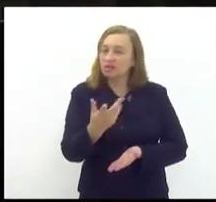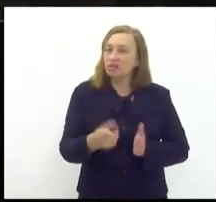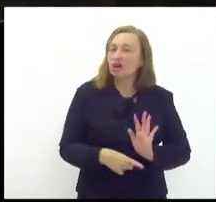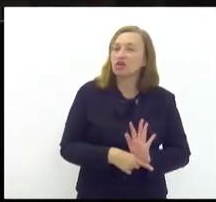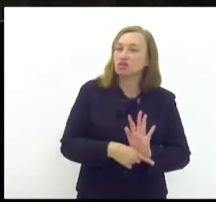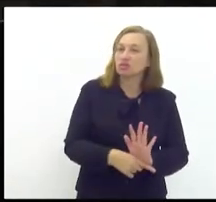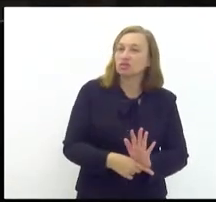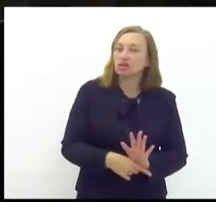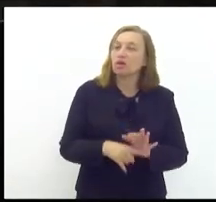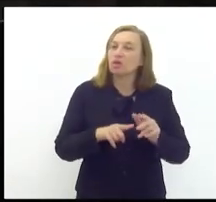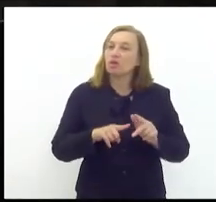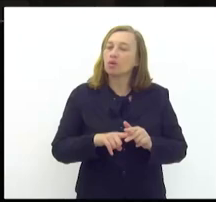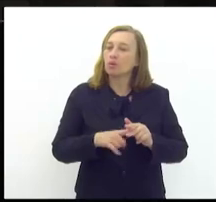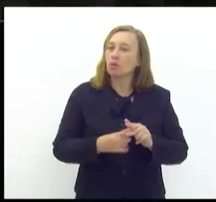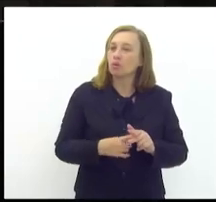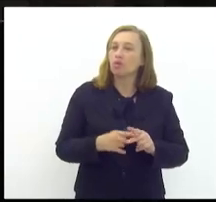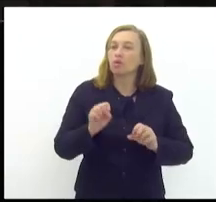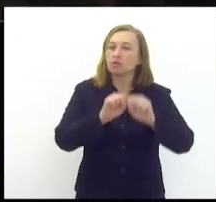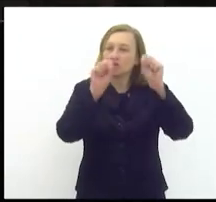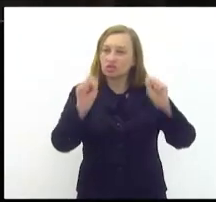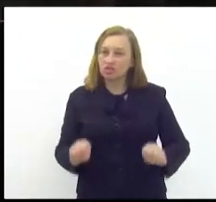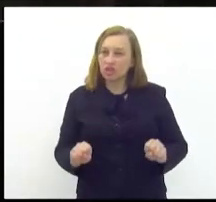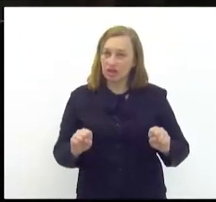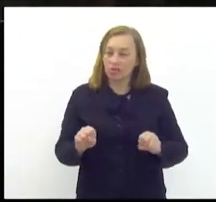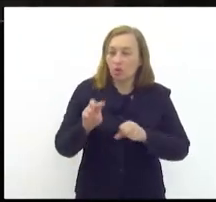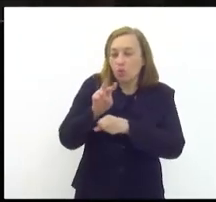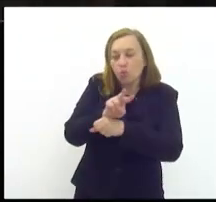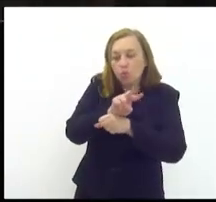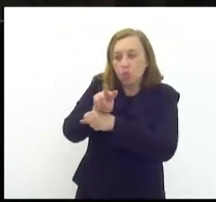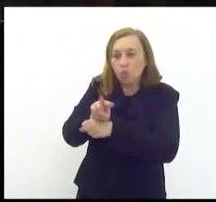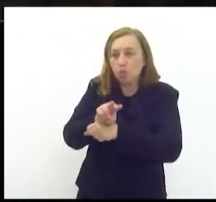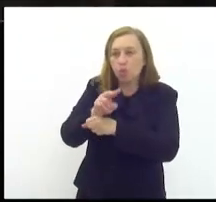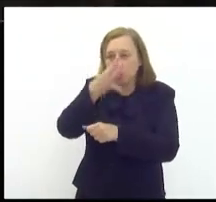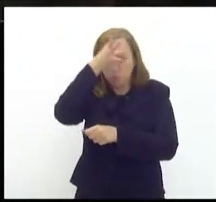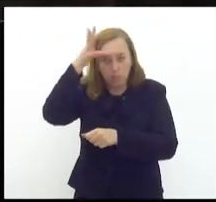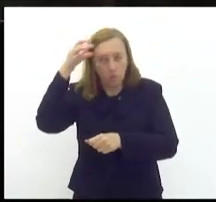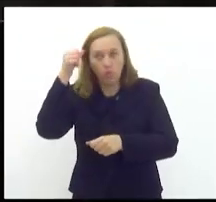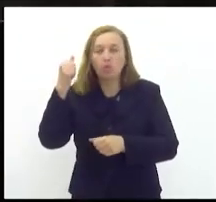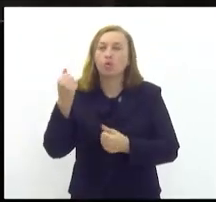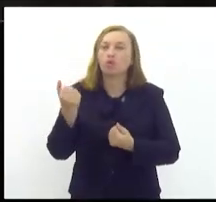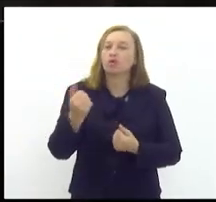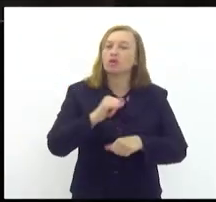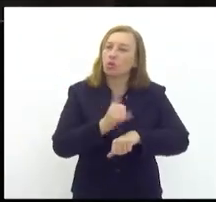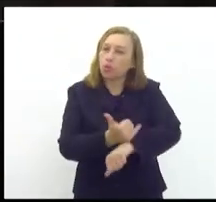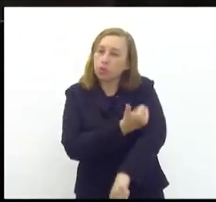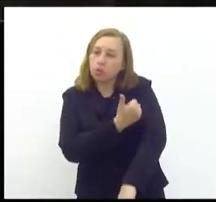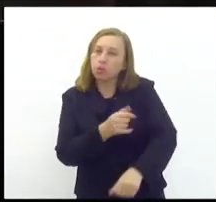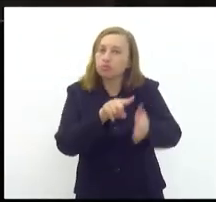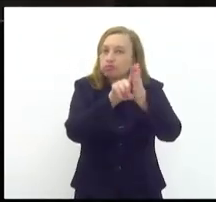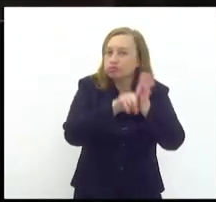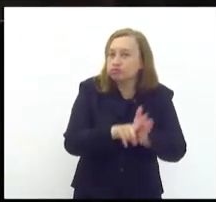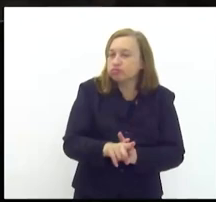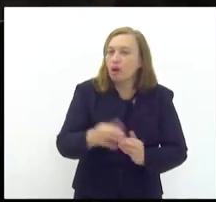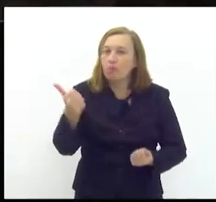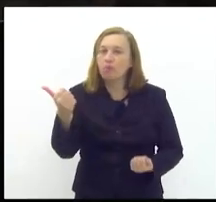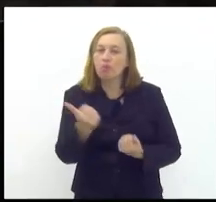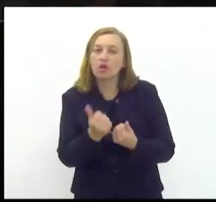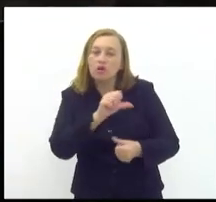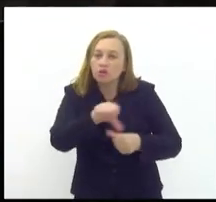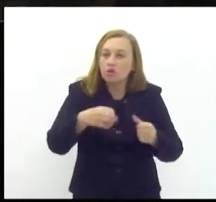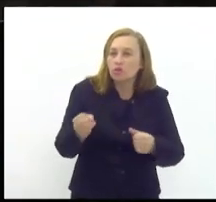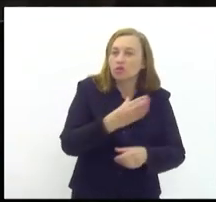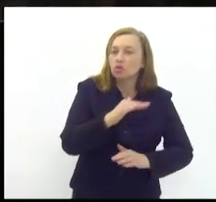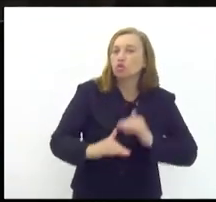aperfeiçoar o sistema de monitoramento da Amazônia recuperar a infraestrutura de pesquisa apoiar a Inovação e o